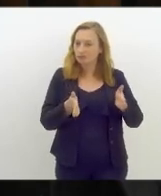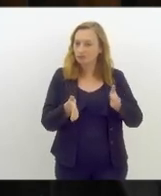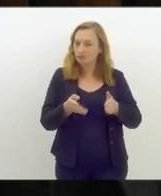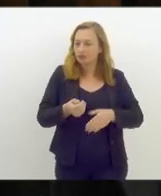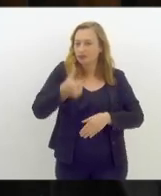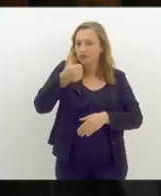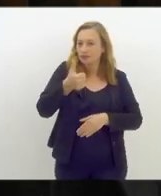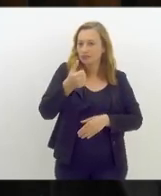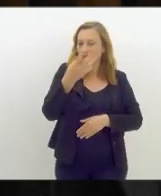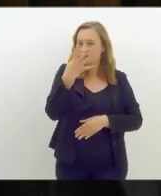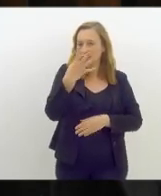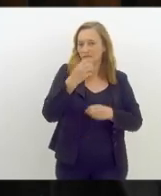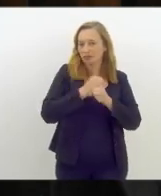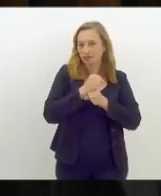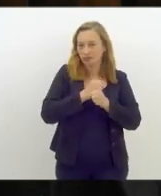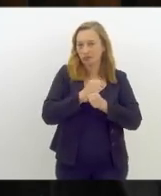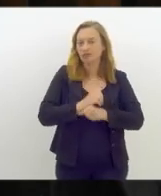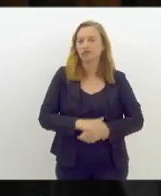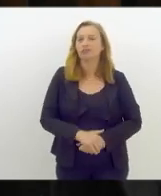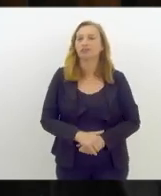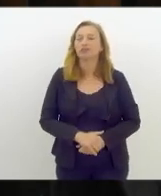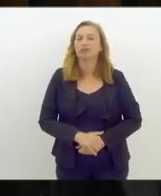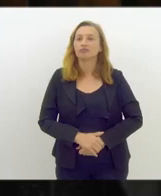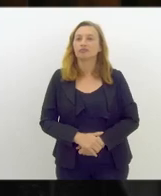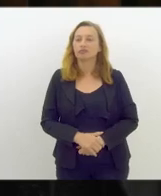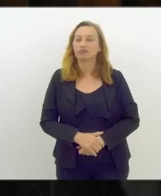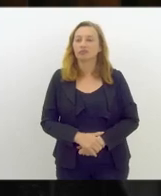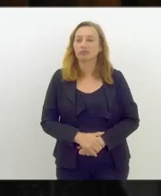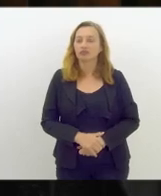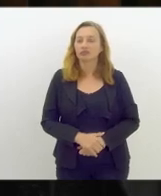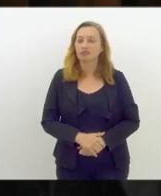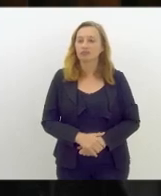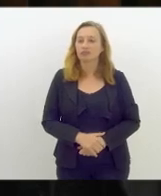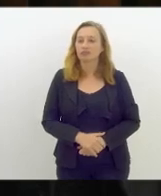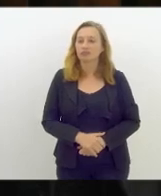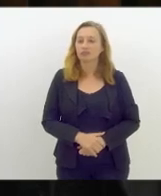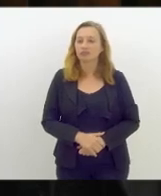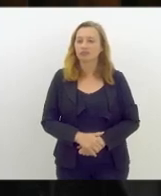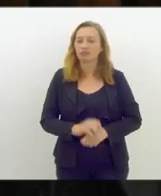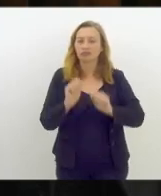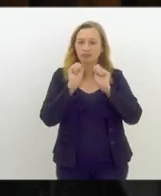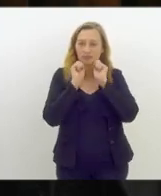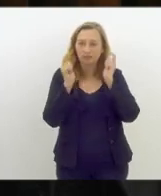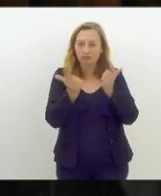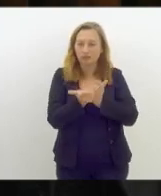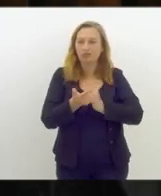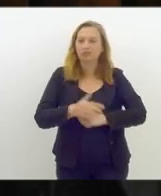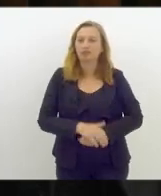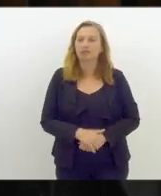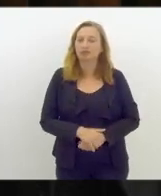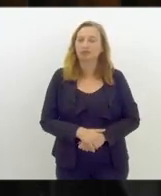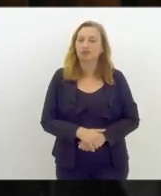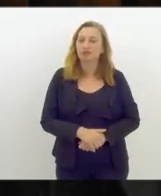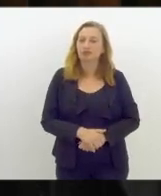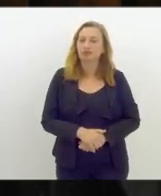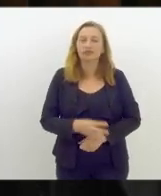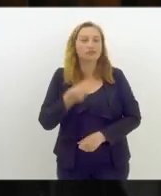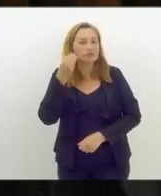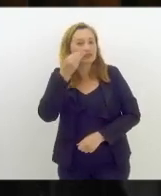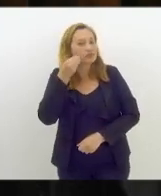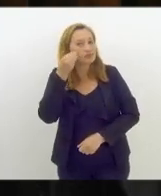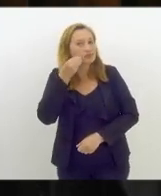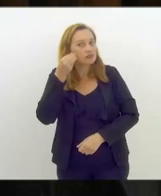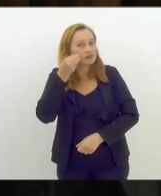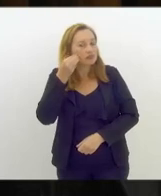quase 4 anos e trazendo a Assembleia Legislativa para viver